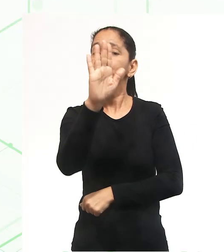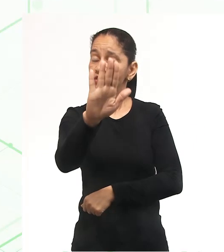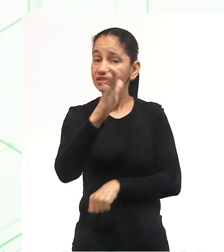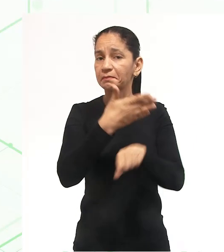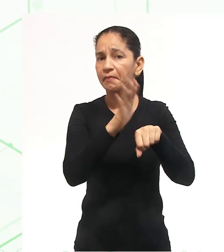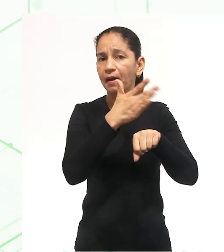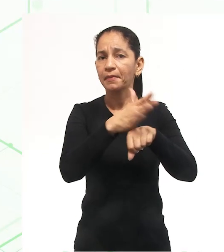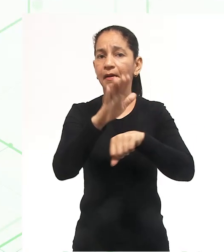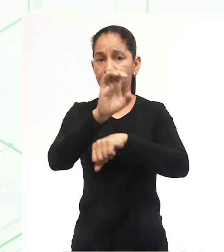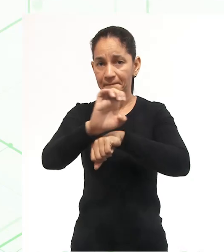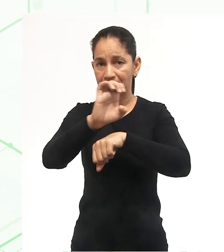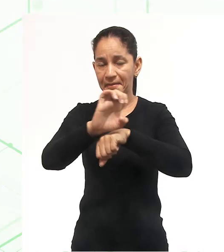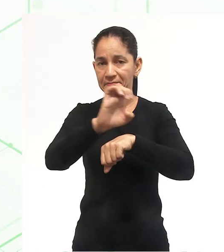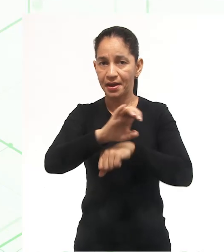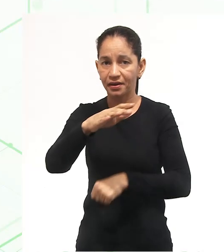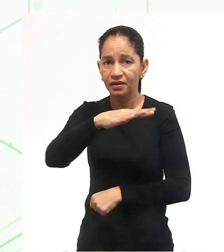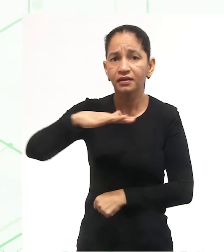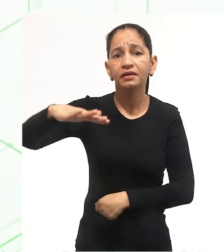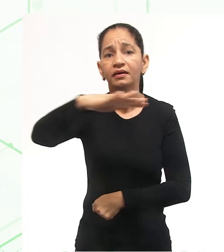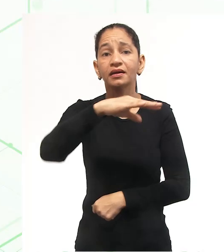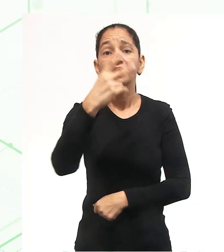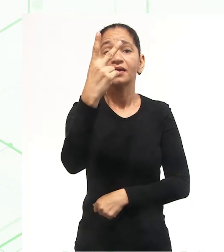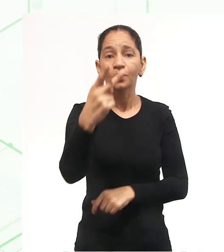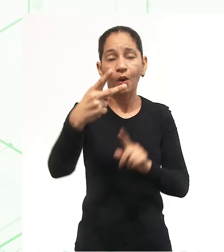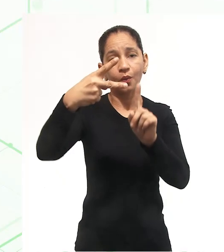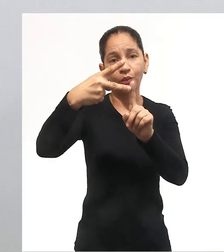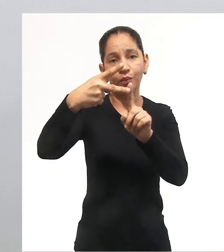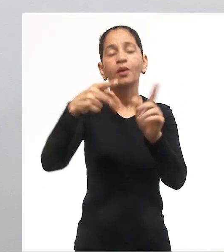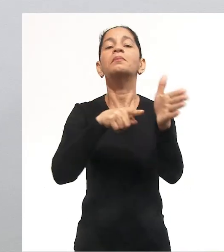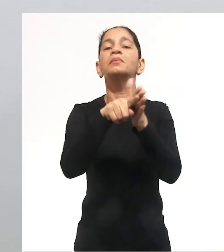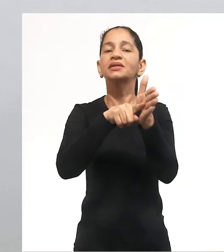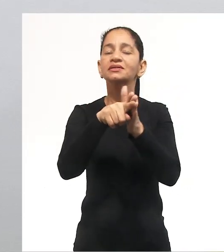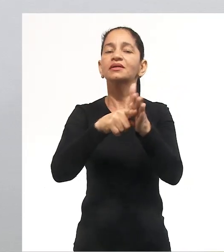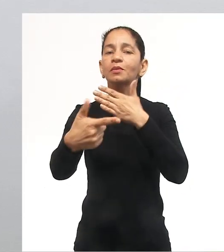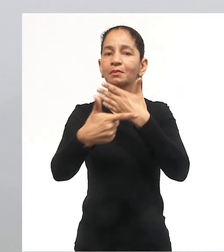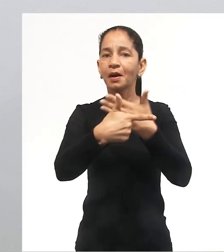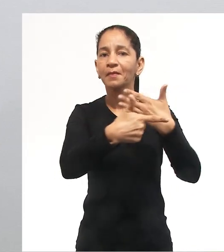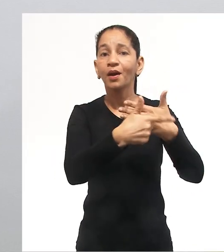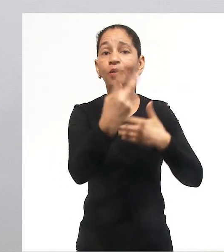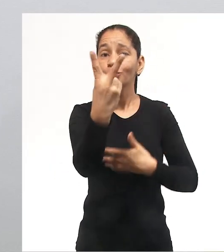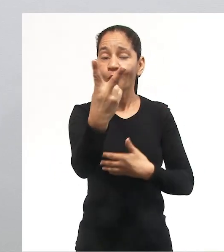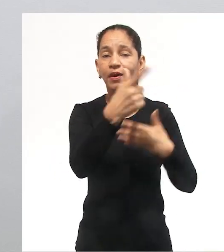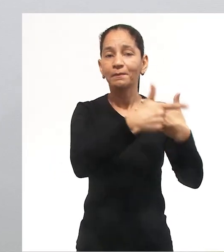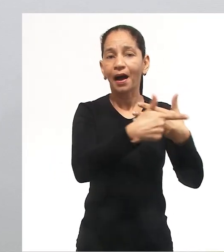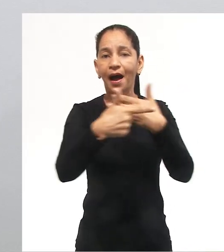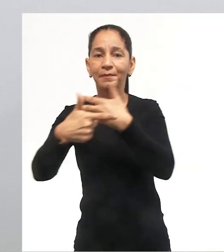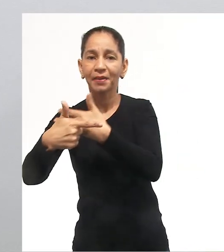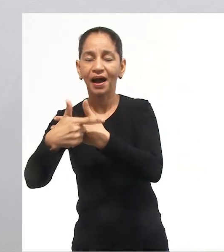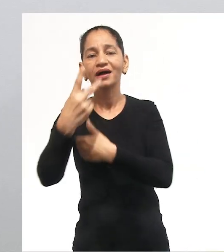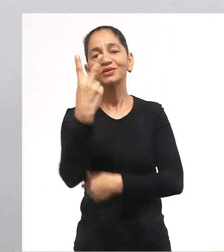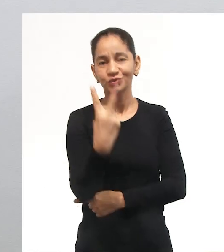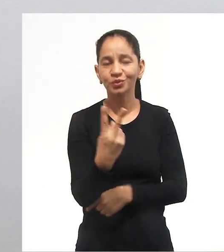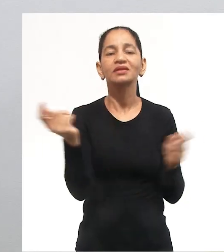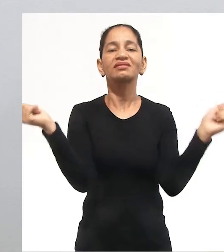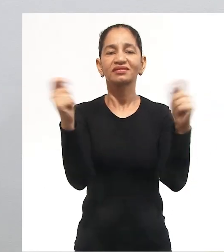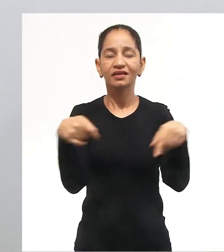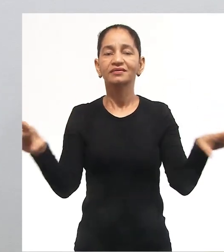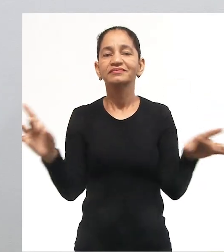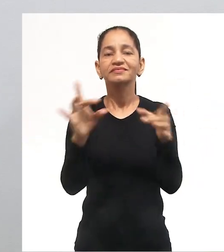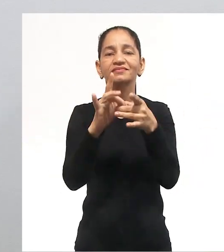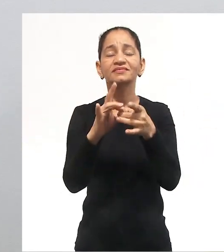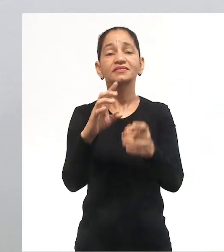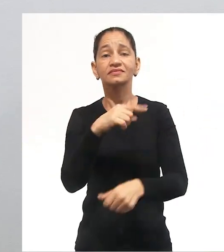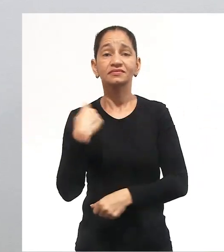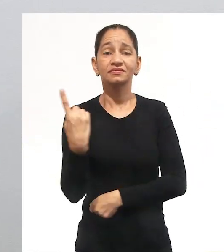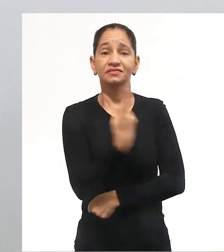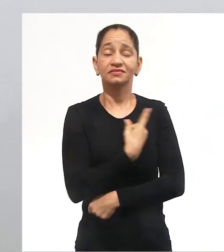de estágio, a gente também estava atuando como pesquisadoras. Até porque para a gente produzir esse post, isso é baseado em